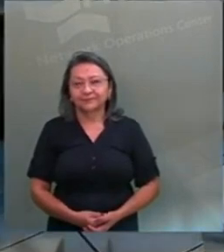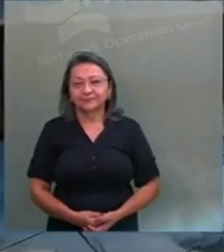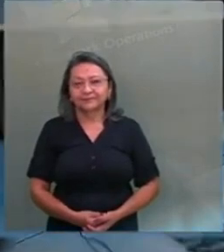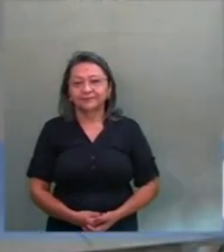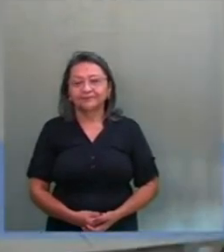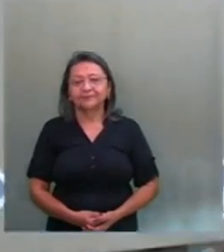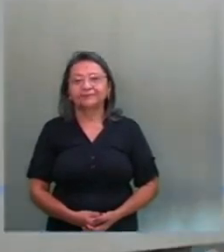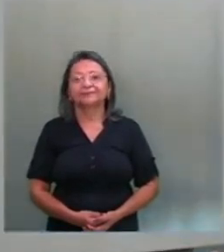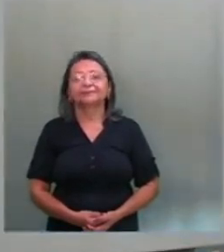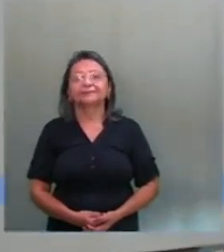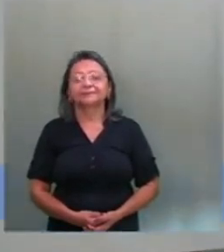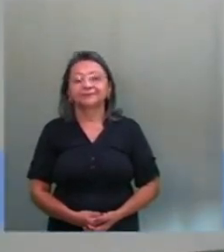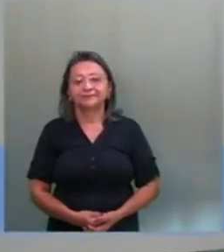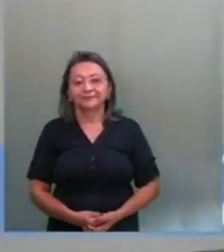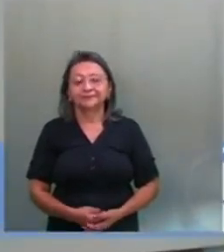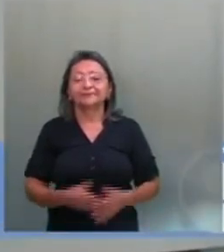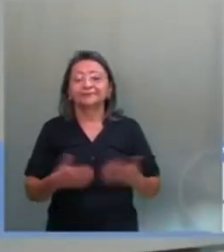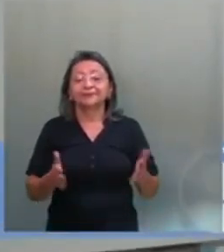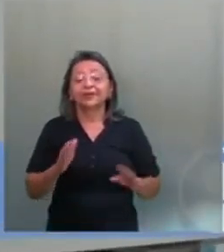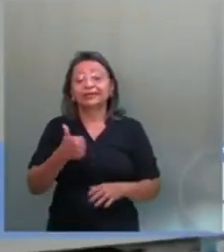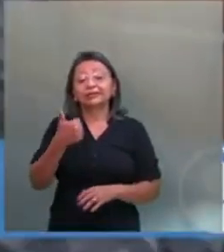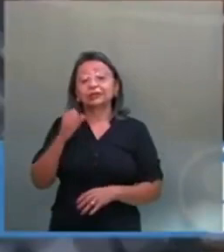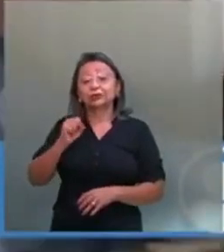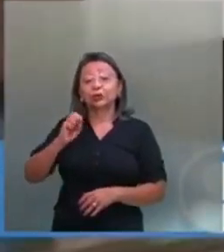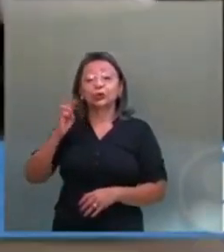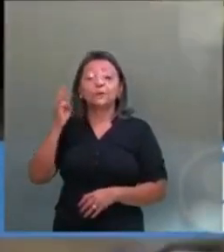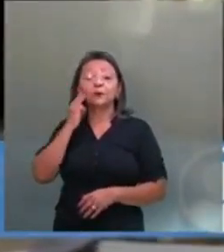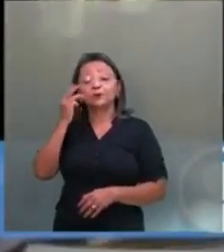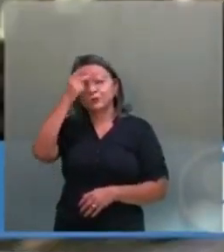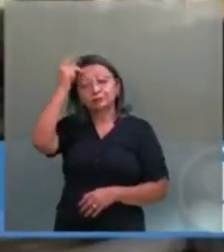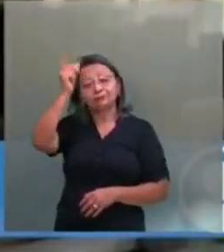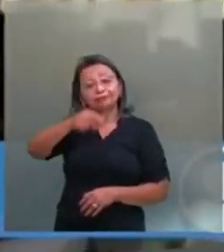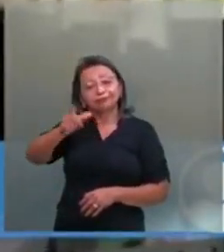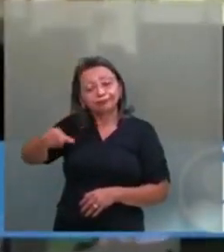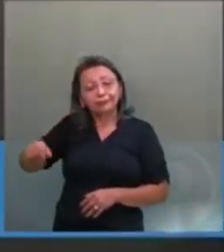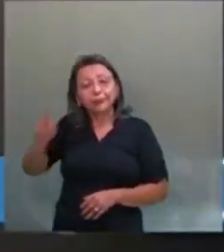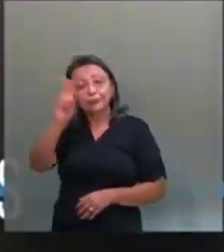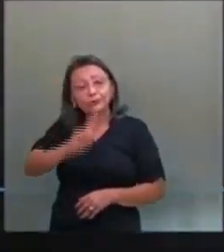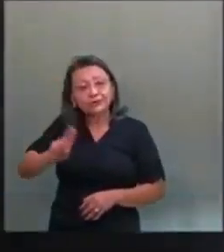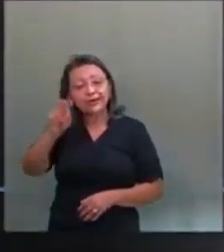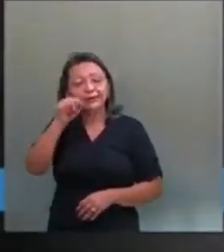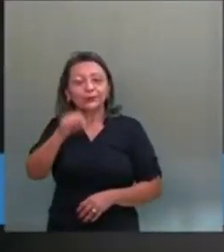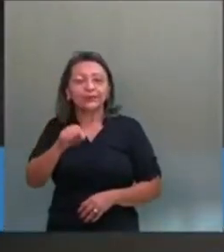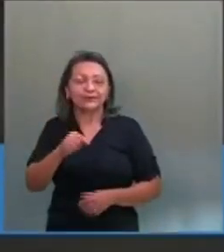visualizações por ano e 18 milhões de usuários.